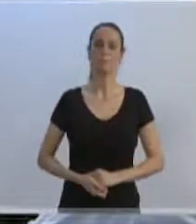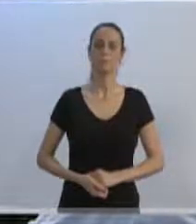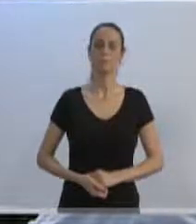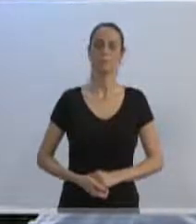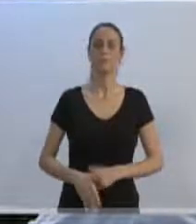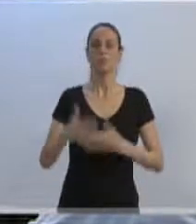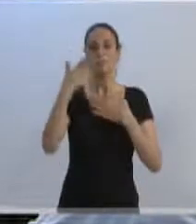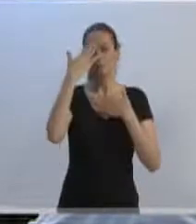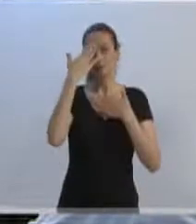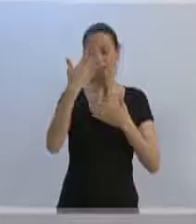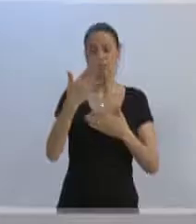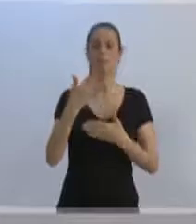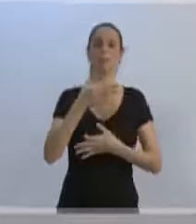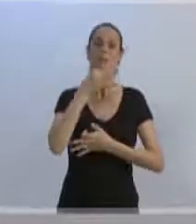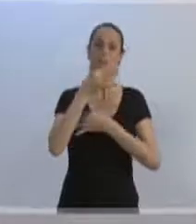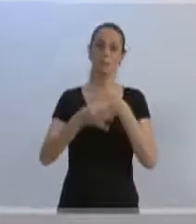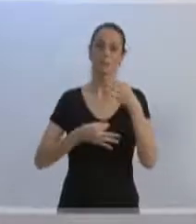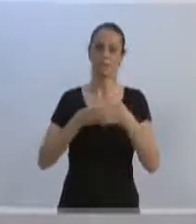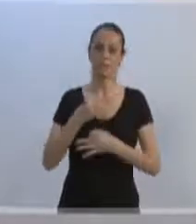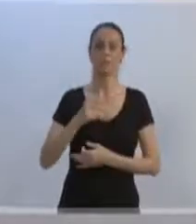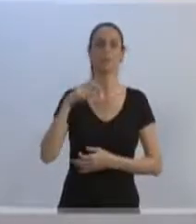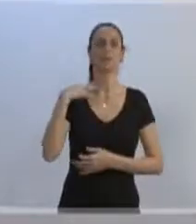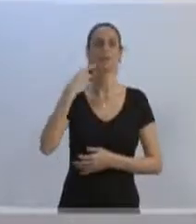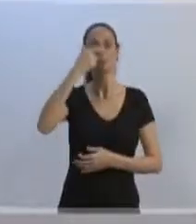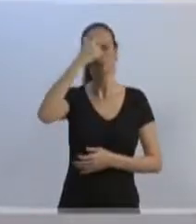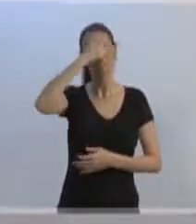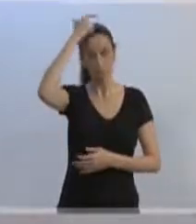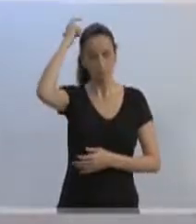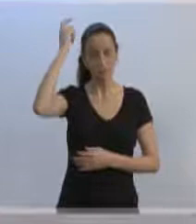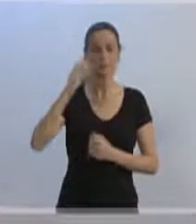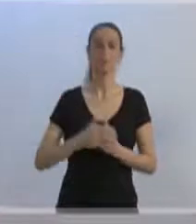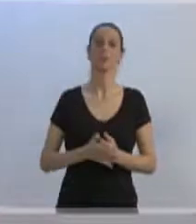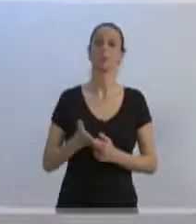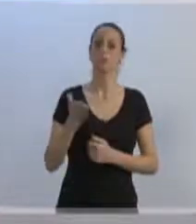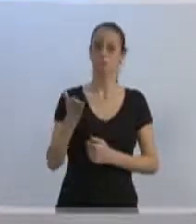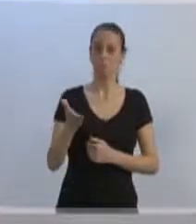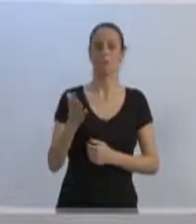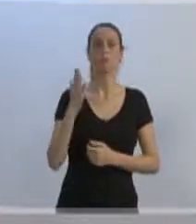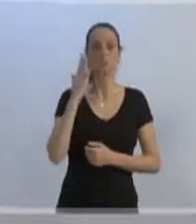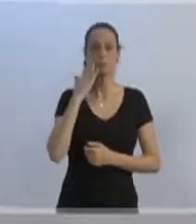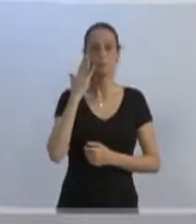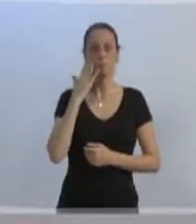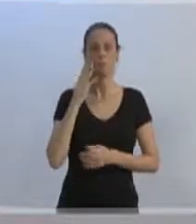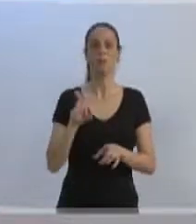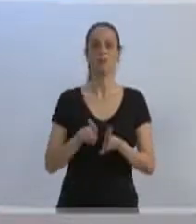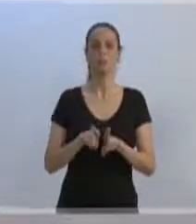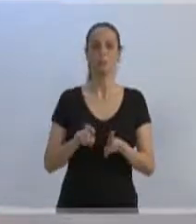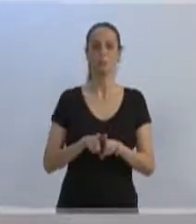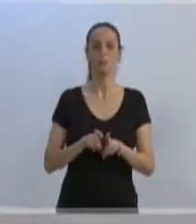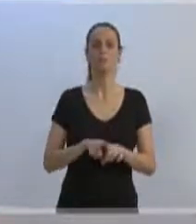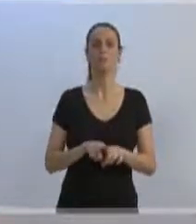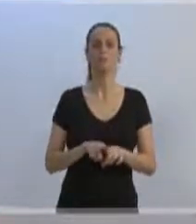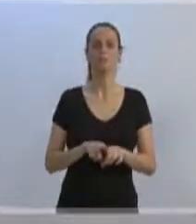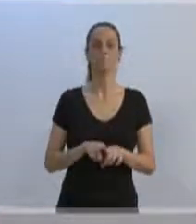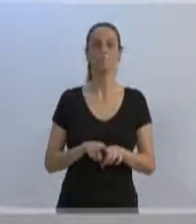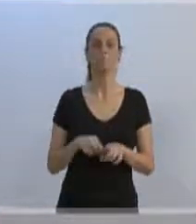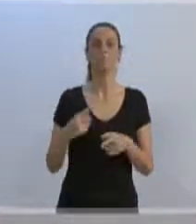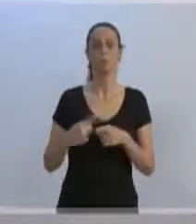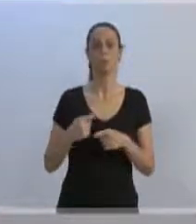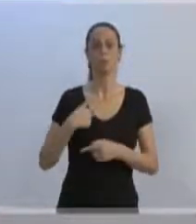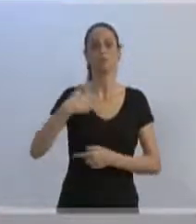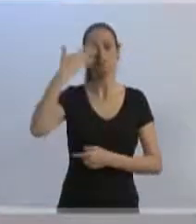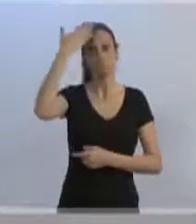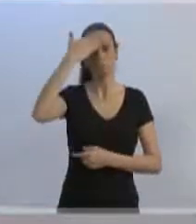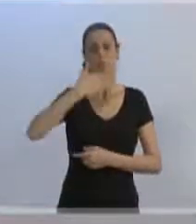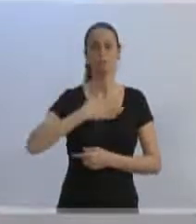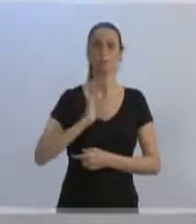obrigado pela parte e vereador adriano vossa excelência eu tenho certeza até porque sou testemunha